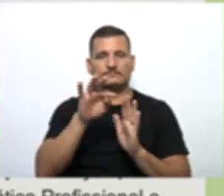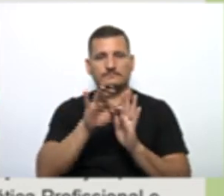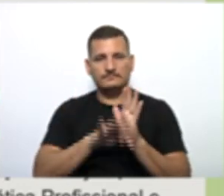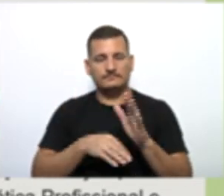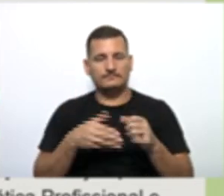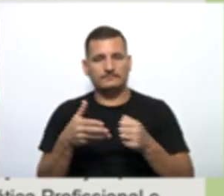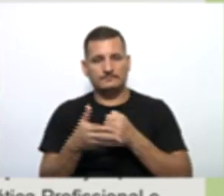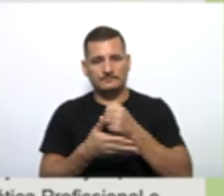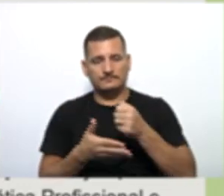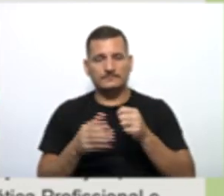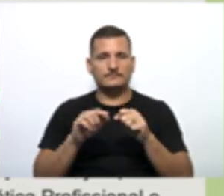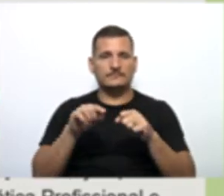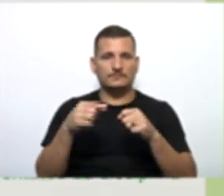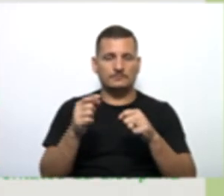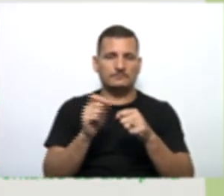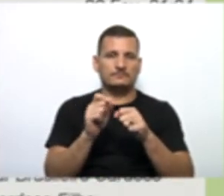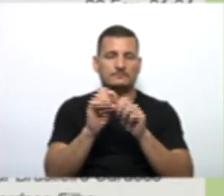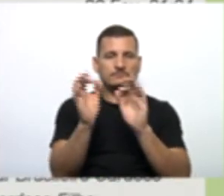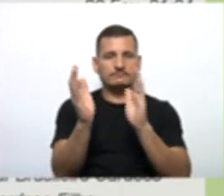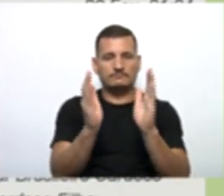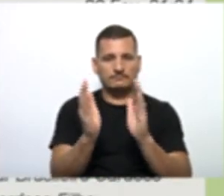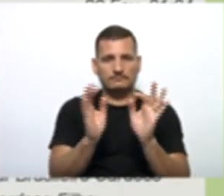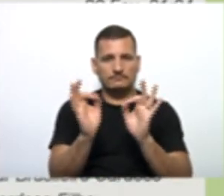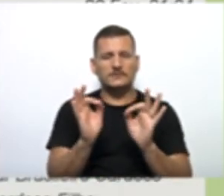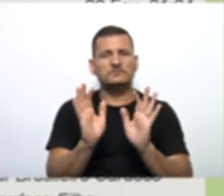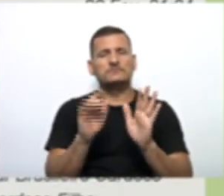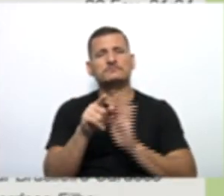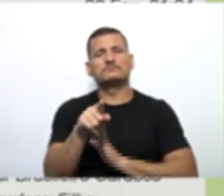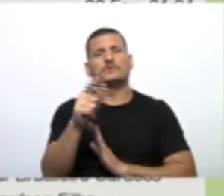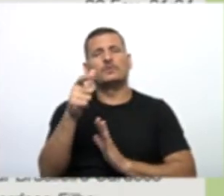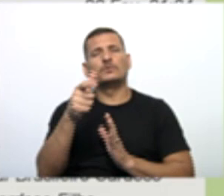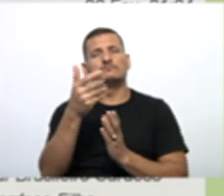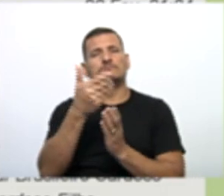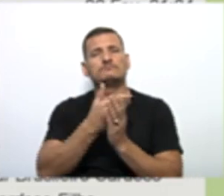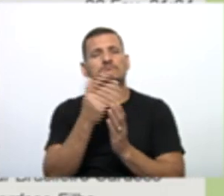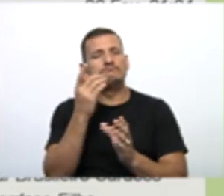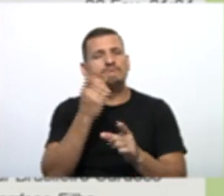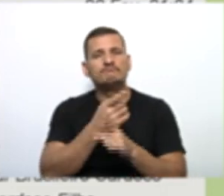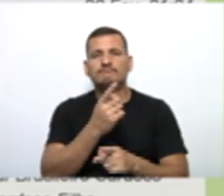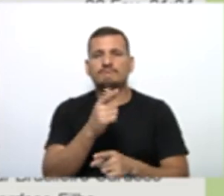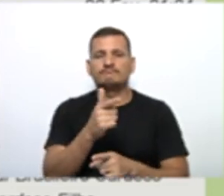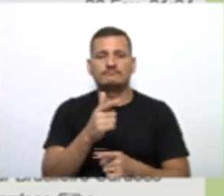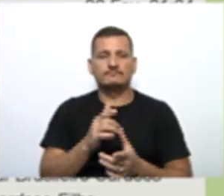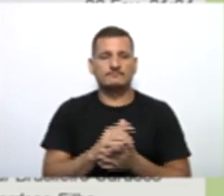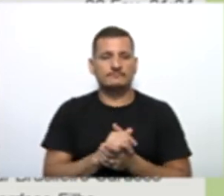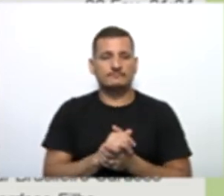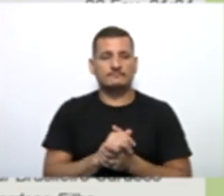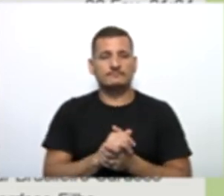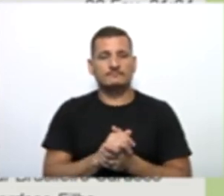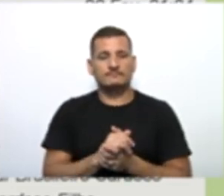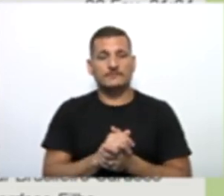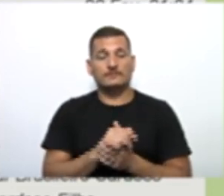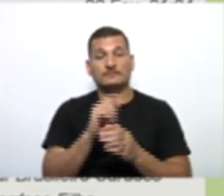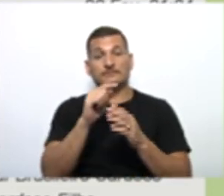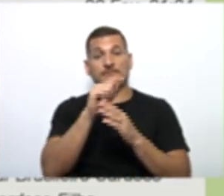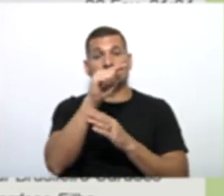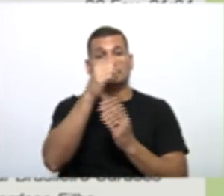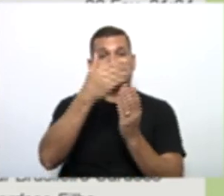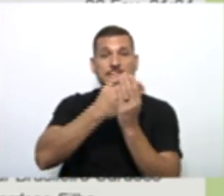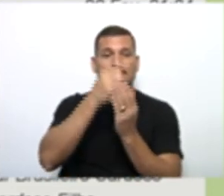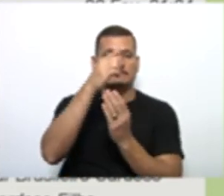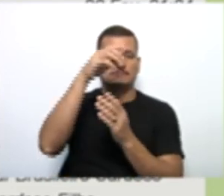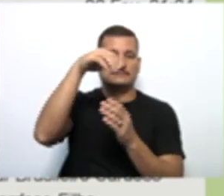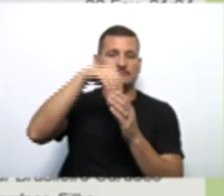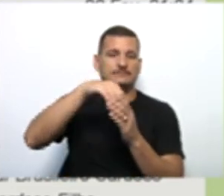e fazer a formatação. Onde que está o arquivo, professora? A gente não conseguiu encontrar. Ele está bem aqui nessa pasta, ó. Tem